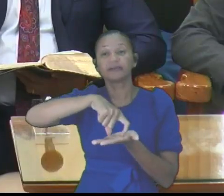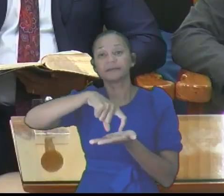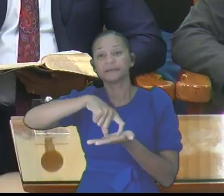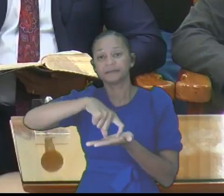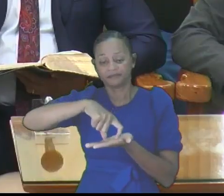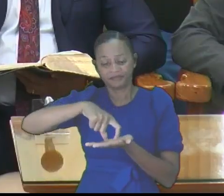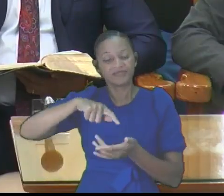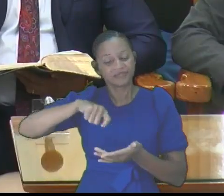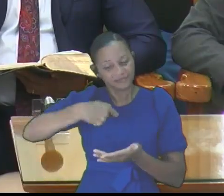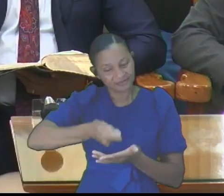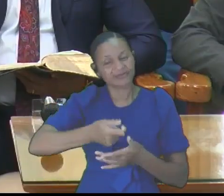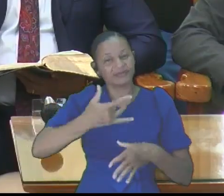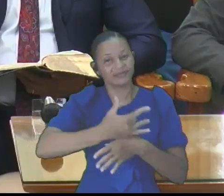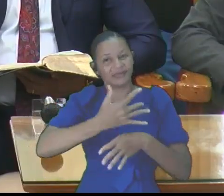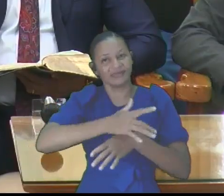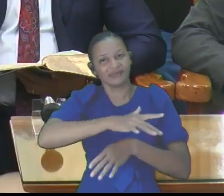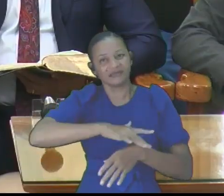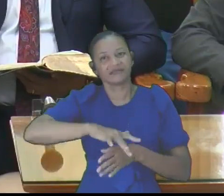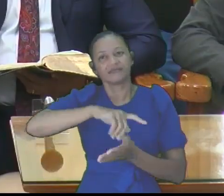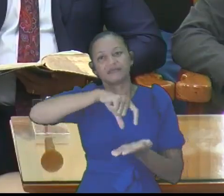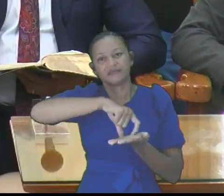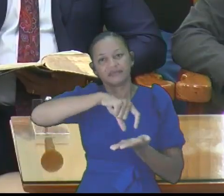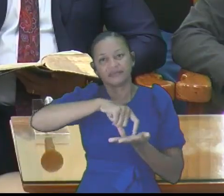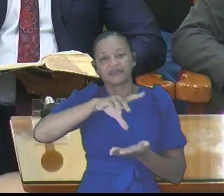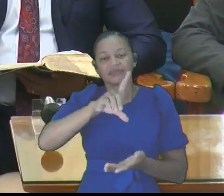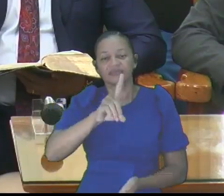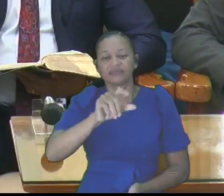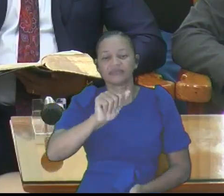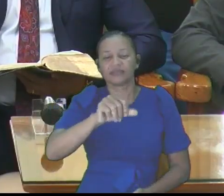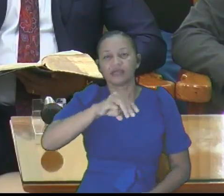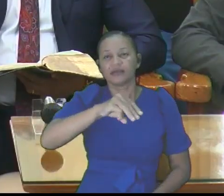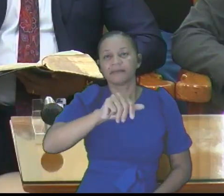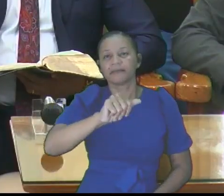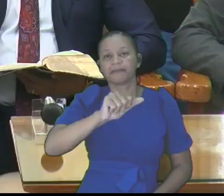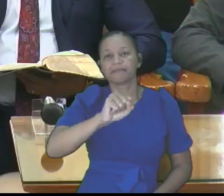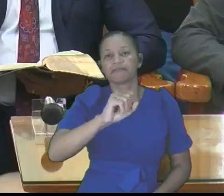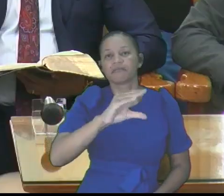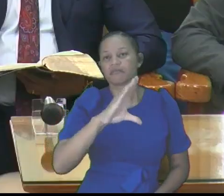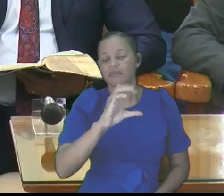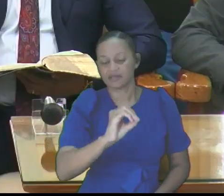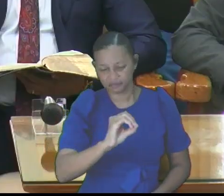um discípulo, mas a história eclesiástica diz que ele era o pastor da igreja.